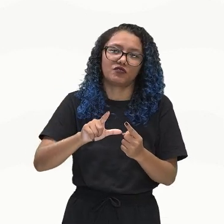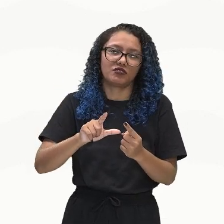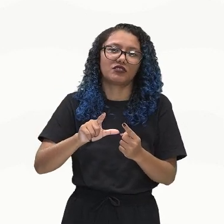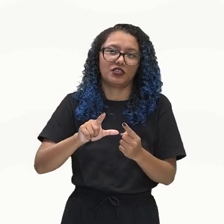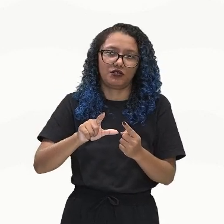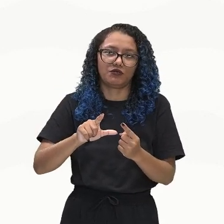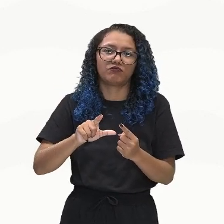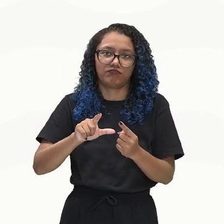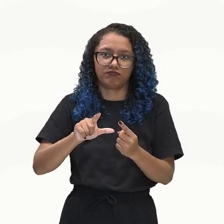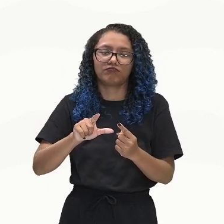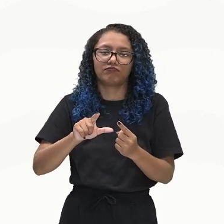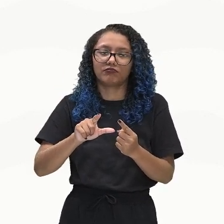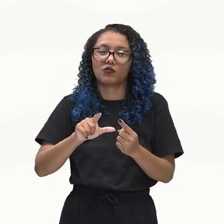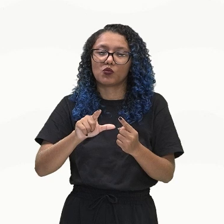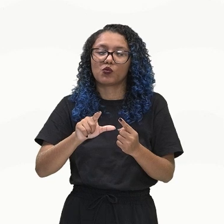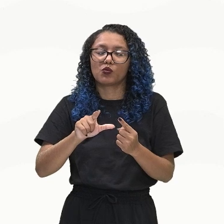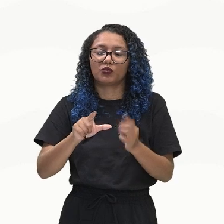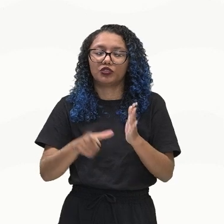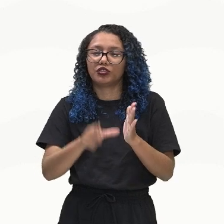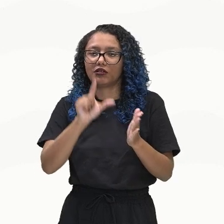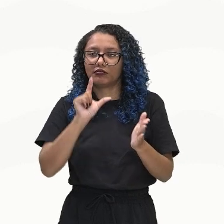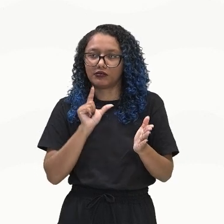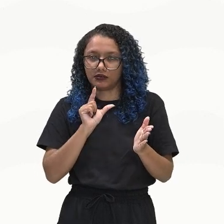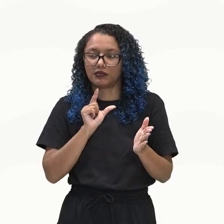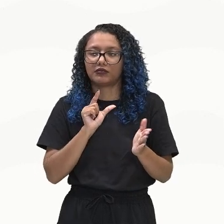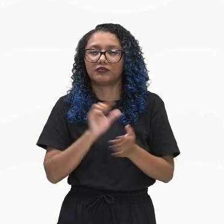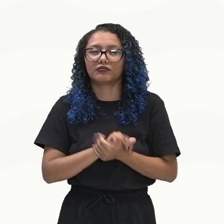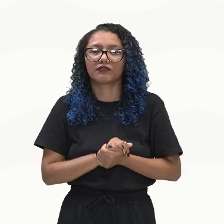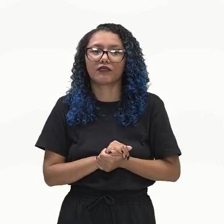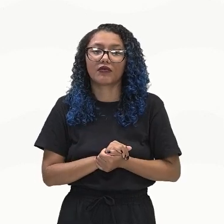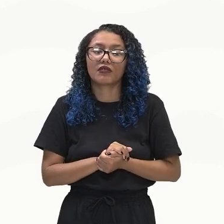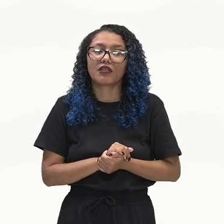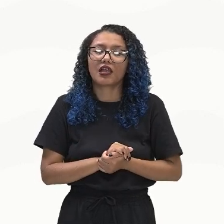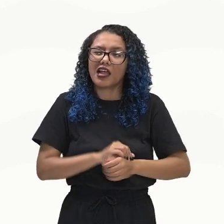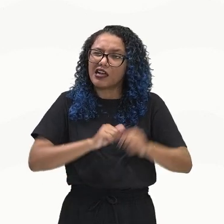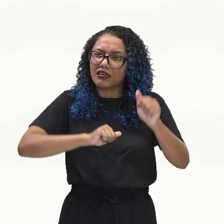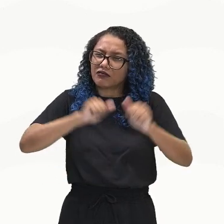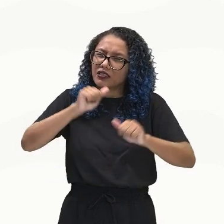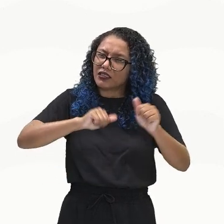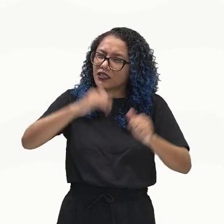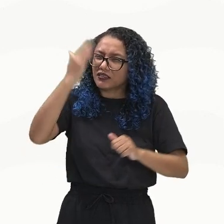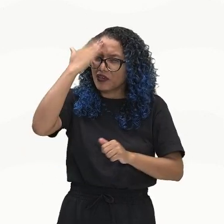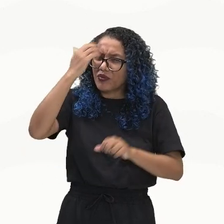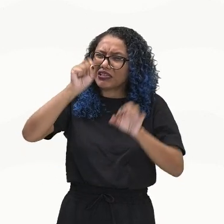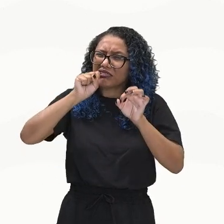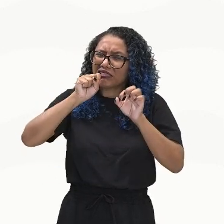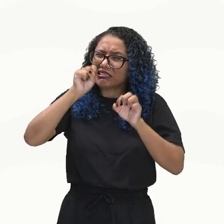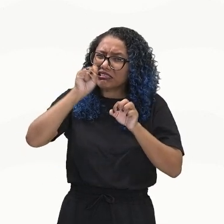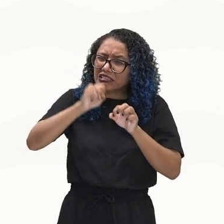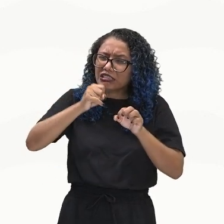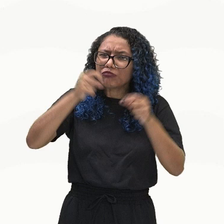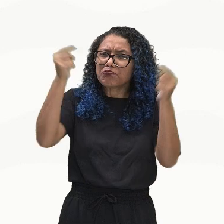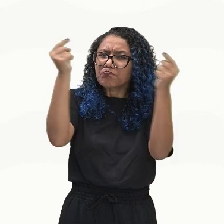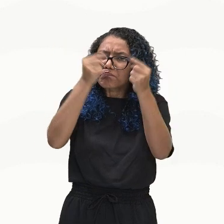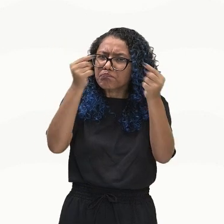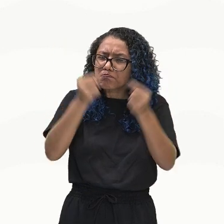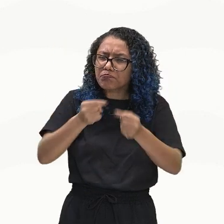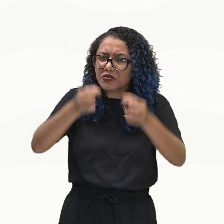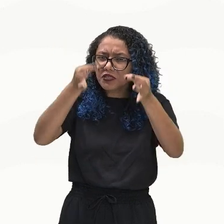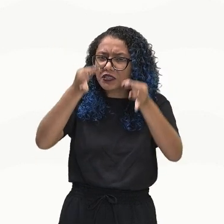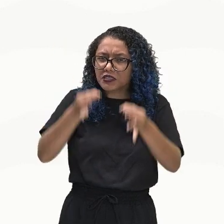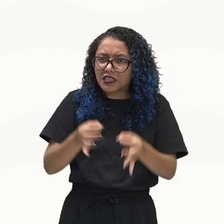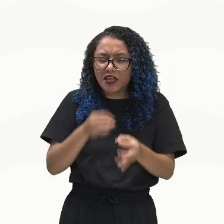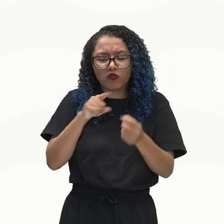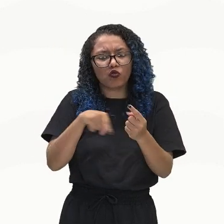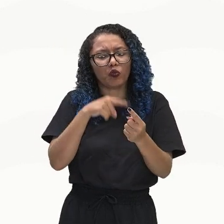estabelecido inicialmente. Então, volte sempre para avaliar se aquilo que você está fazendo está de acordo com o